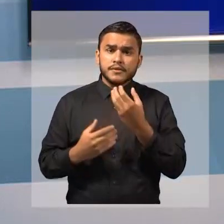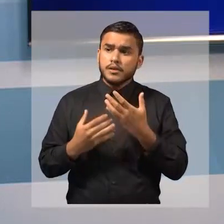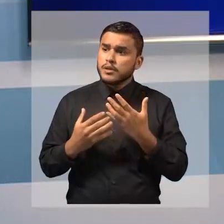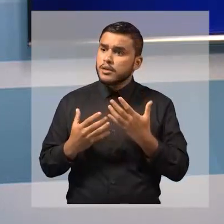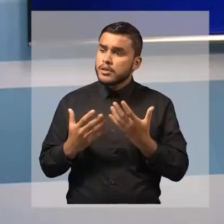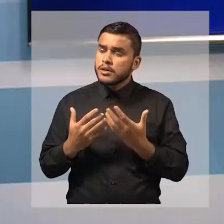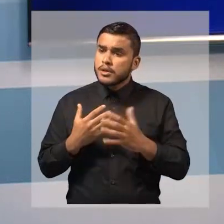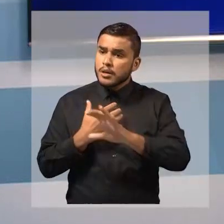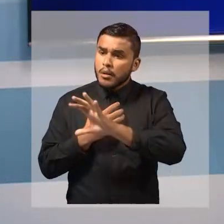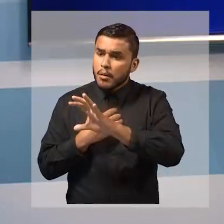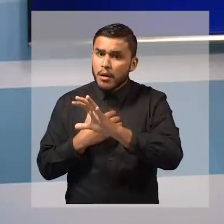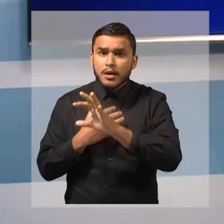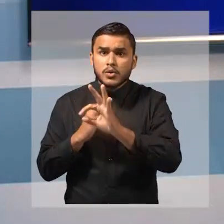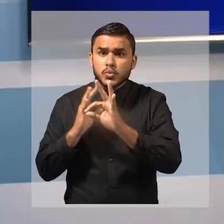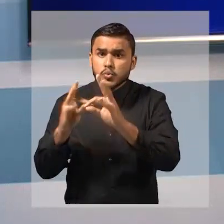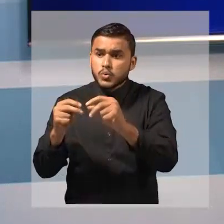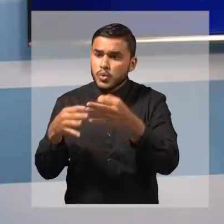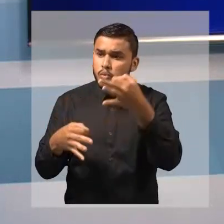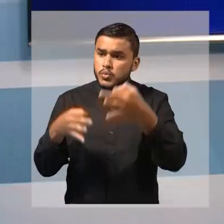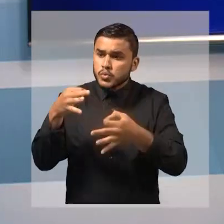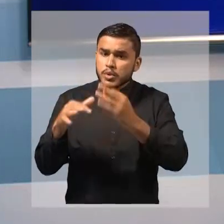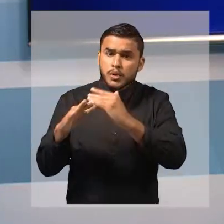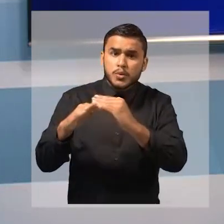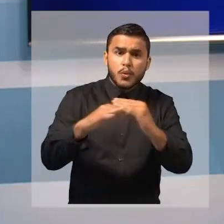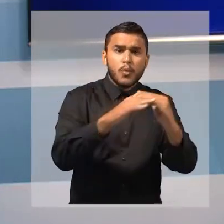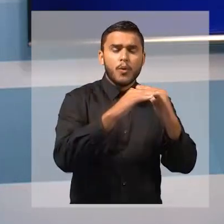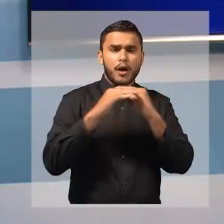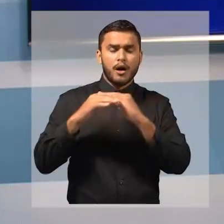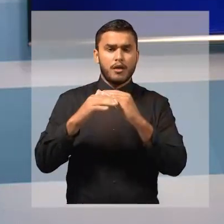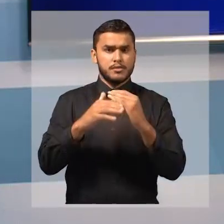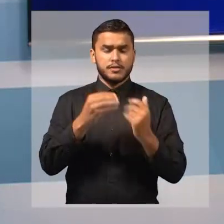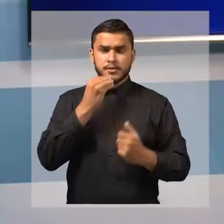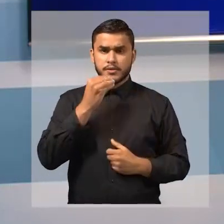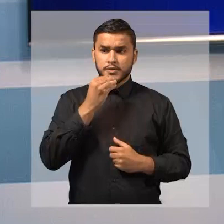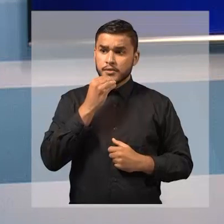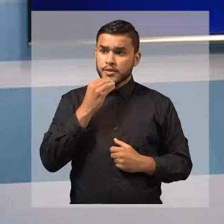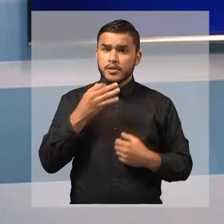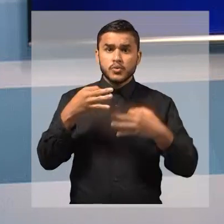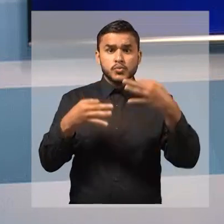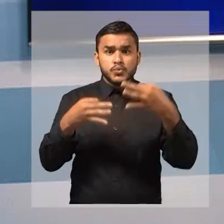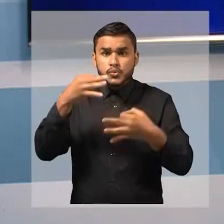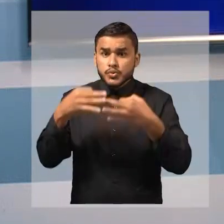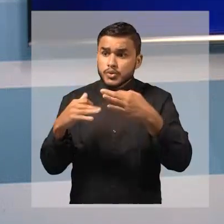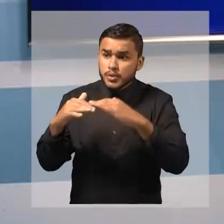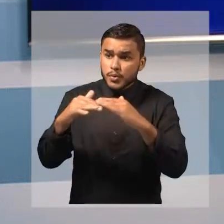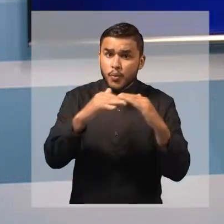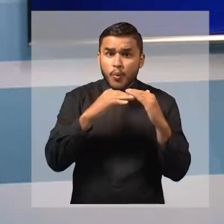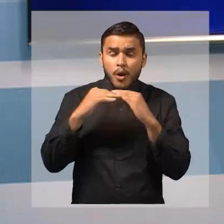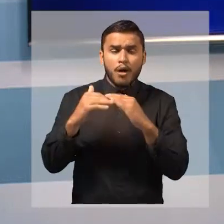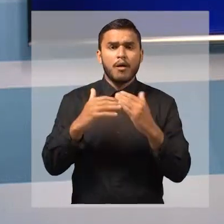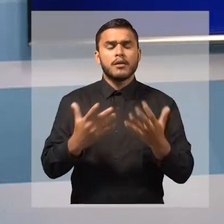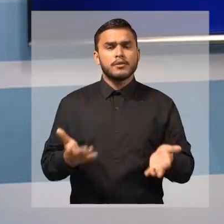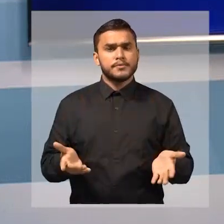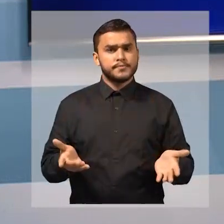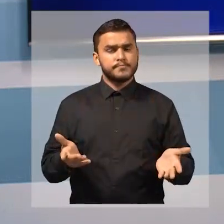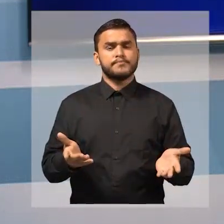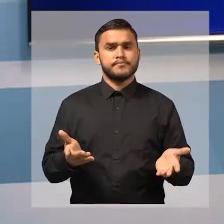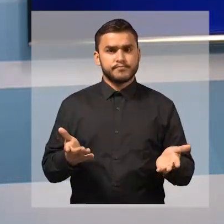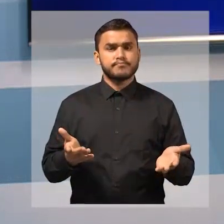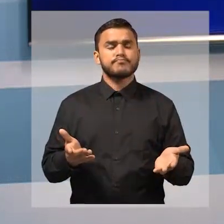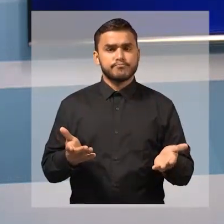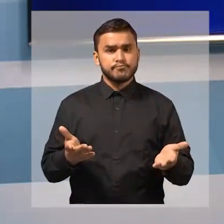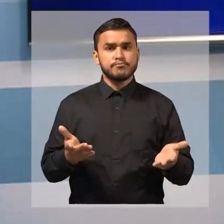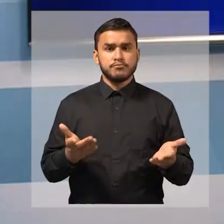dos poderes, ele há muito que não existe no Brasil, né? Há sempre uma tentativa,